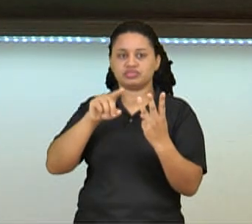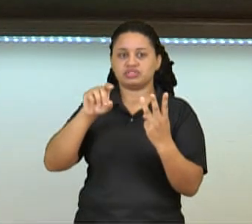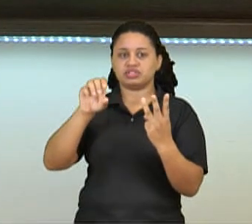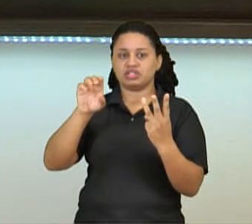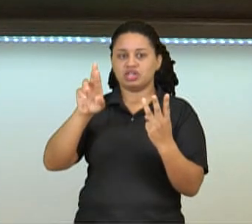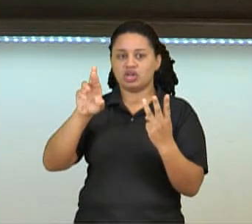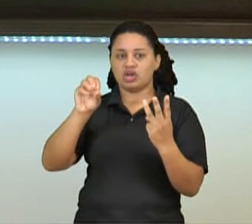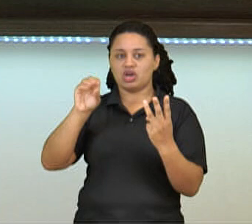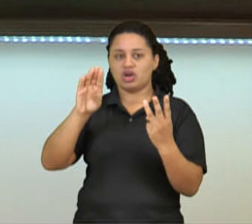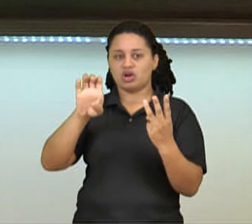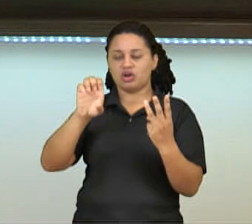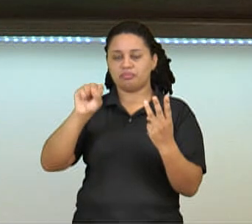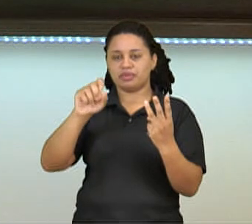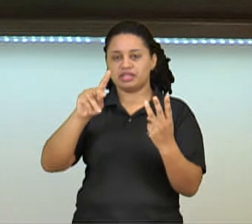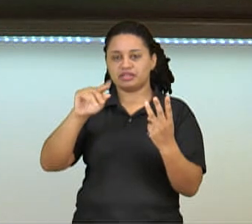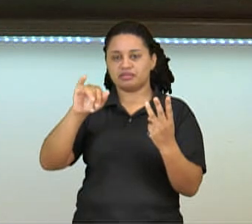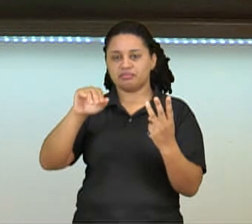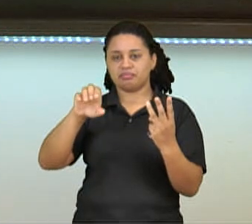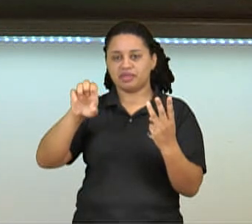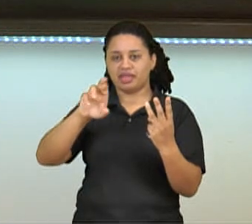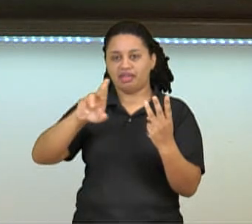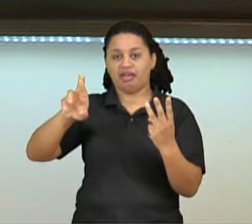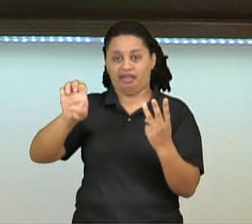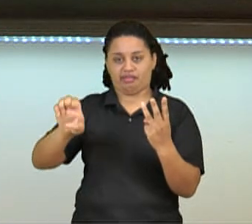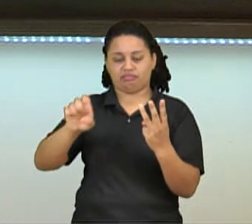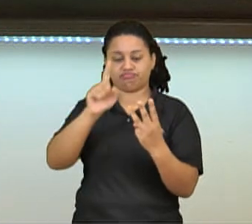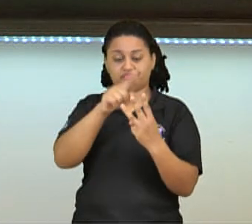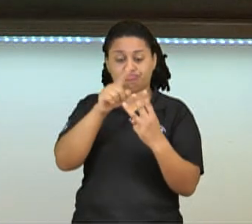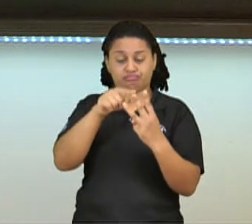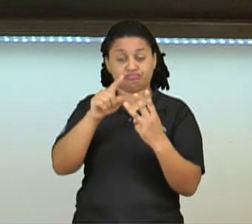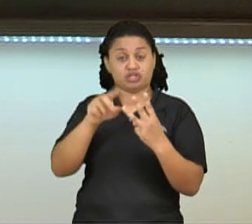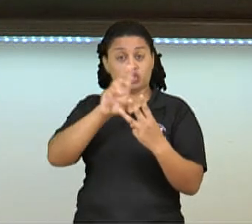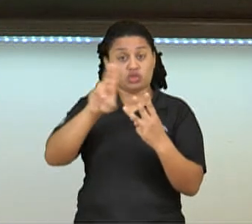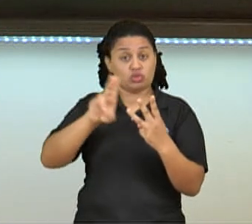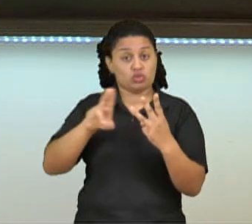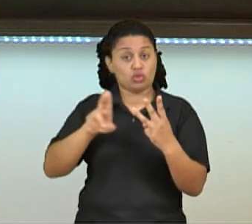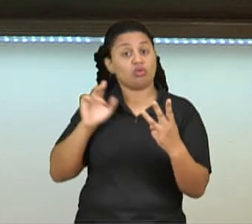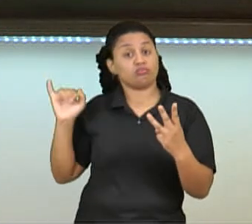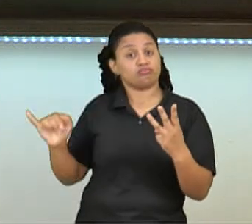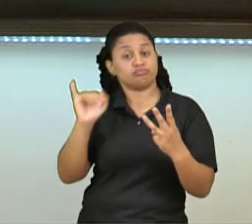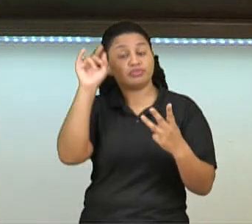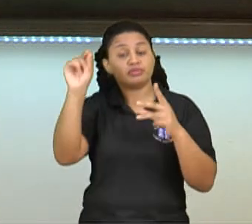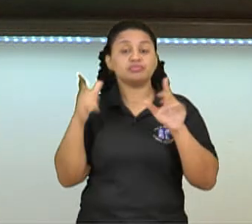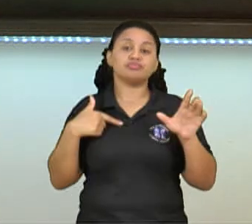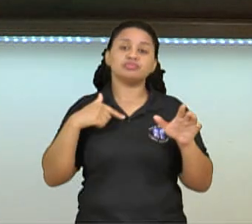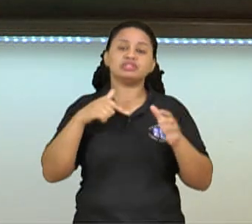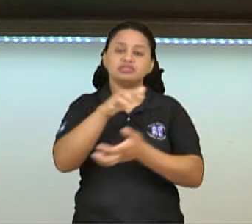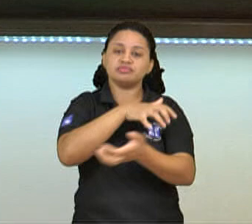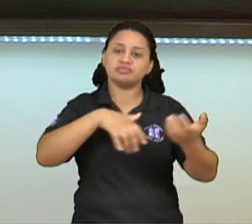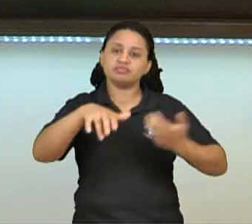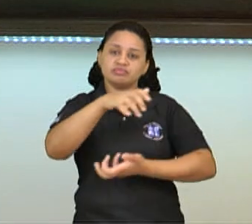para o decorrer da Revolução Francesa e para esse governo da Convenção Nacional.